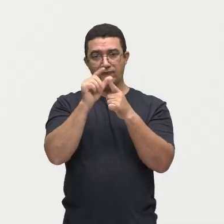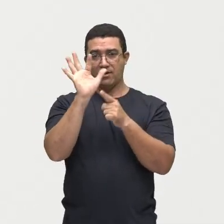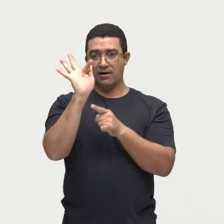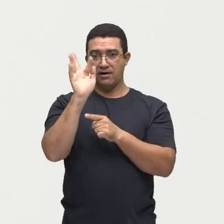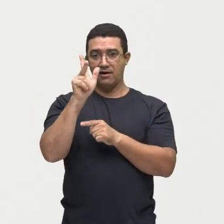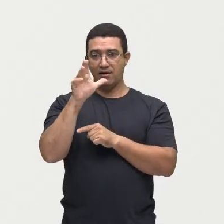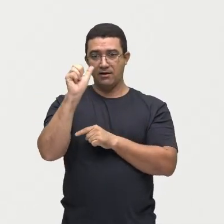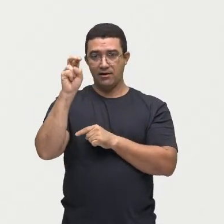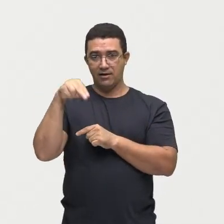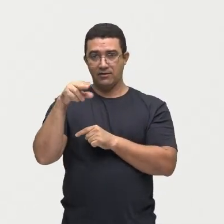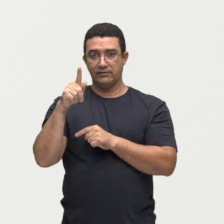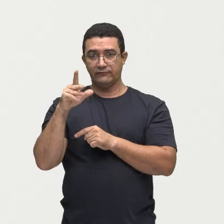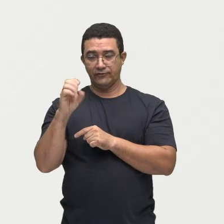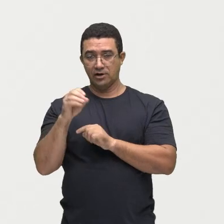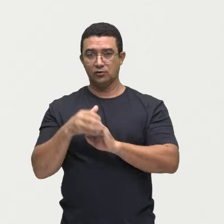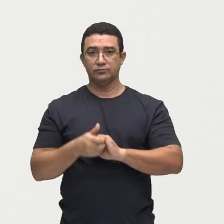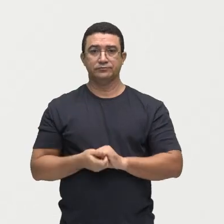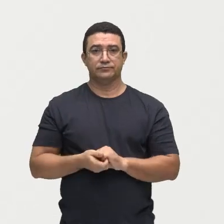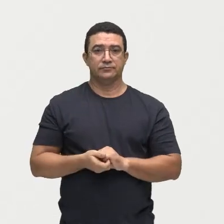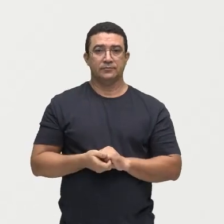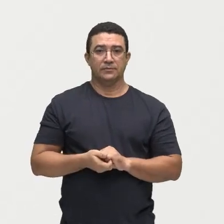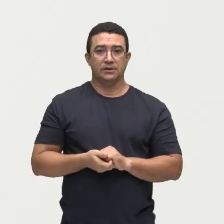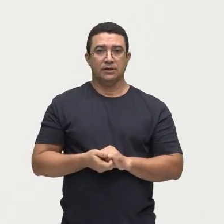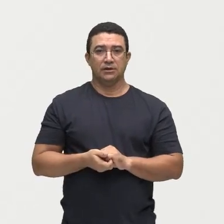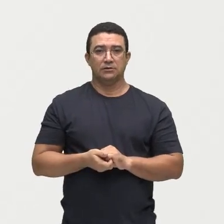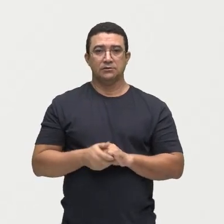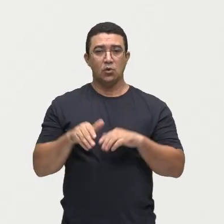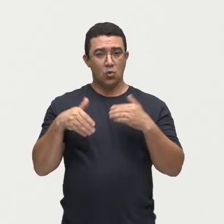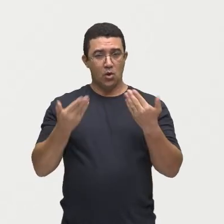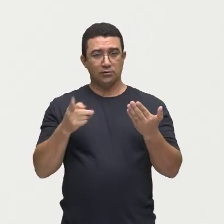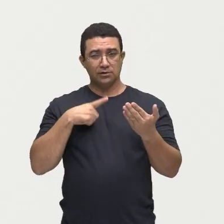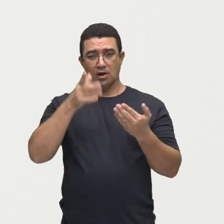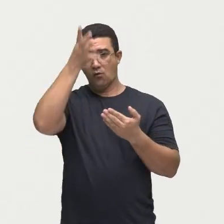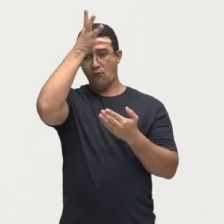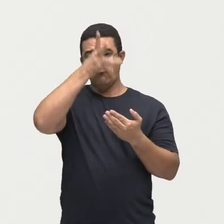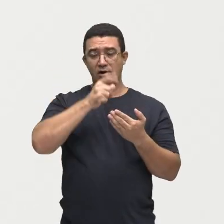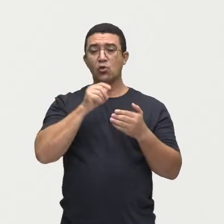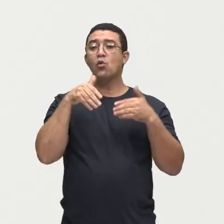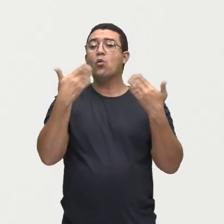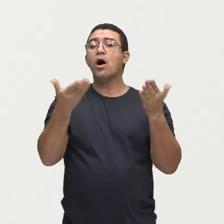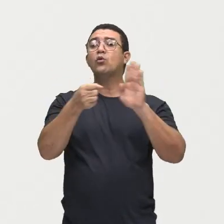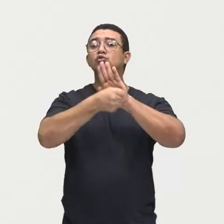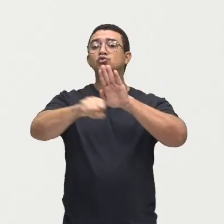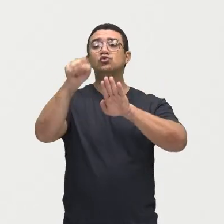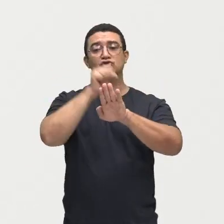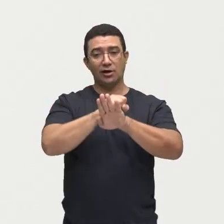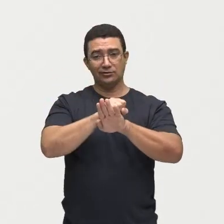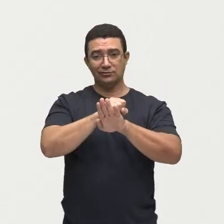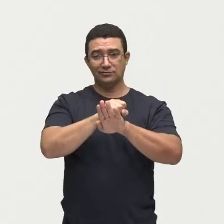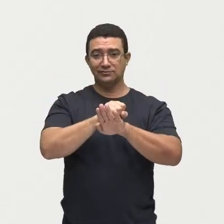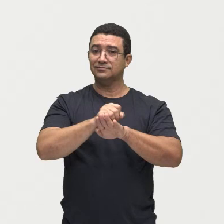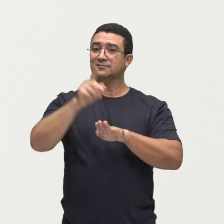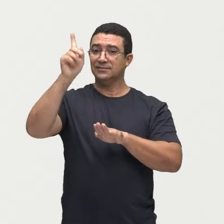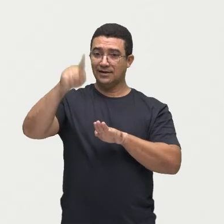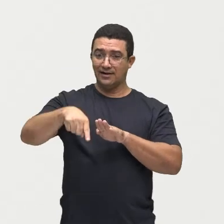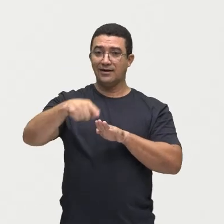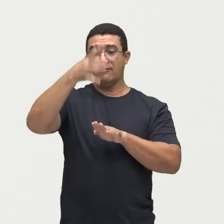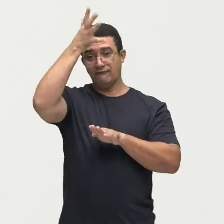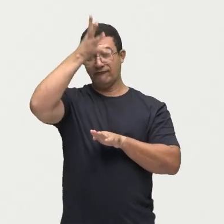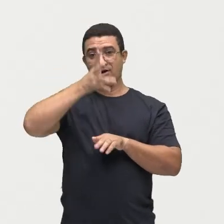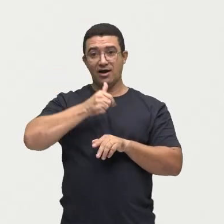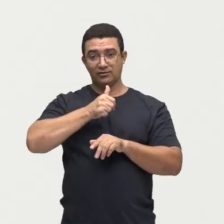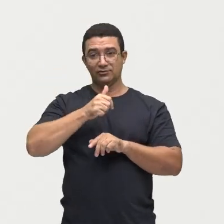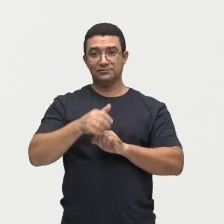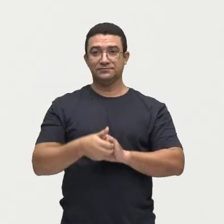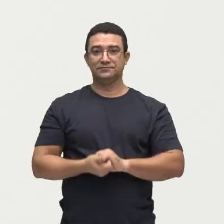frango. Quando eu digo tem um frango aqui dizendo, qual é o sujeito? Né? Quando eu digo tem um